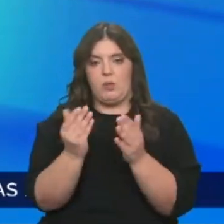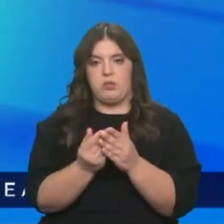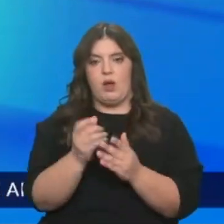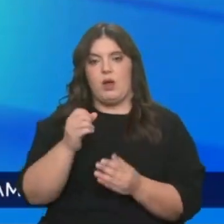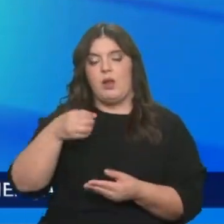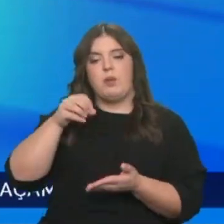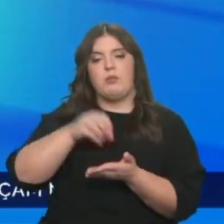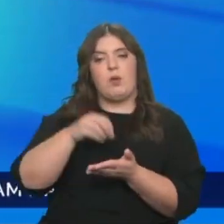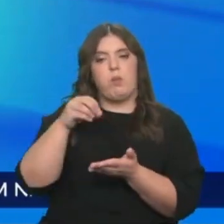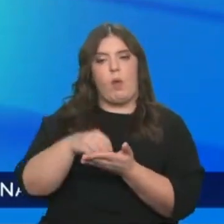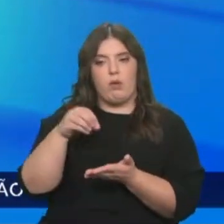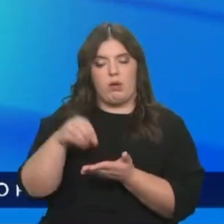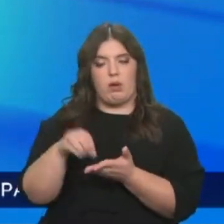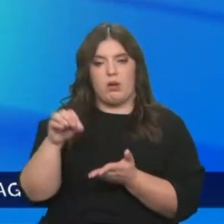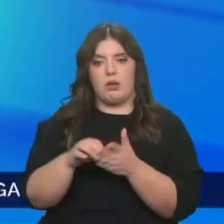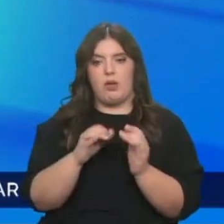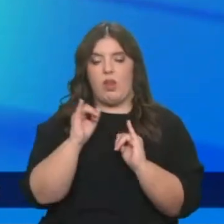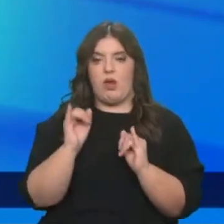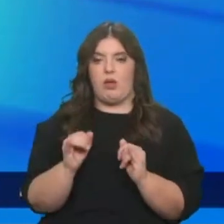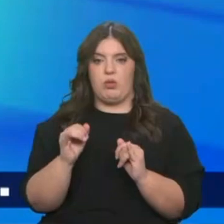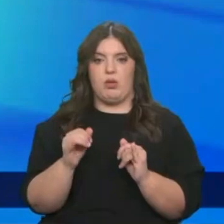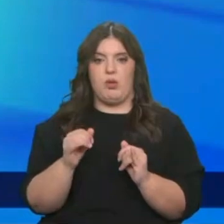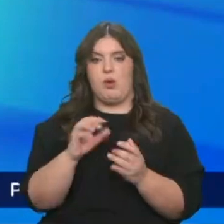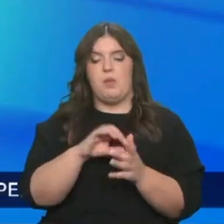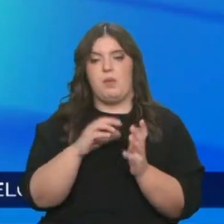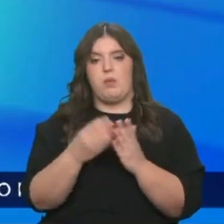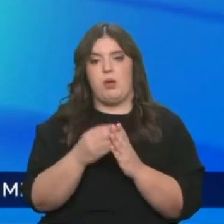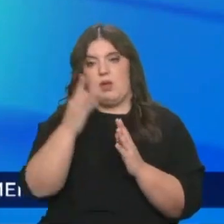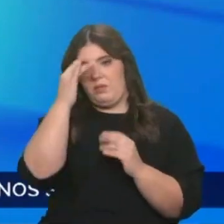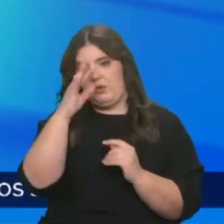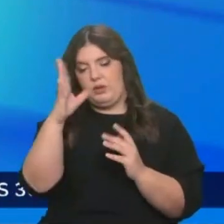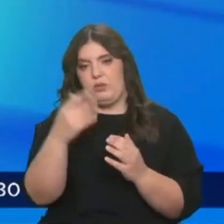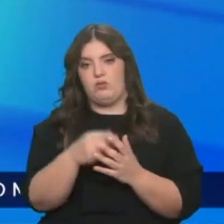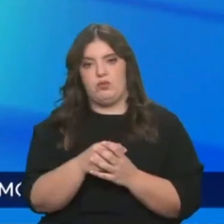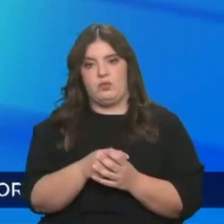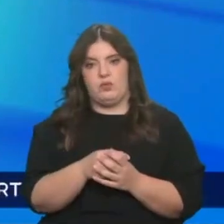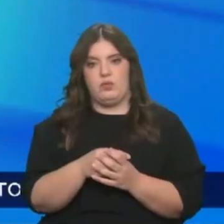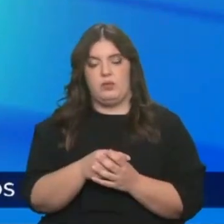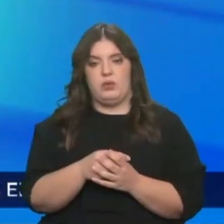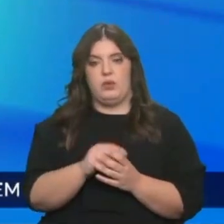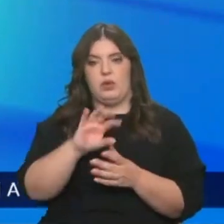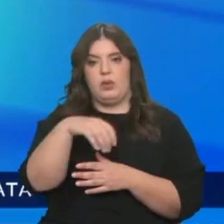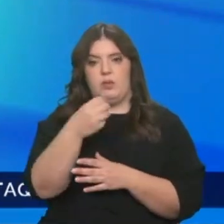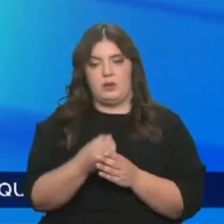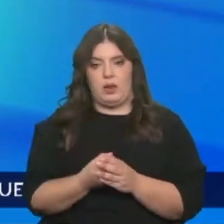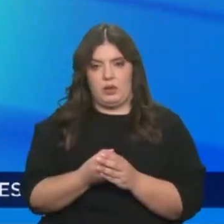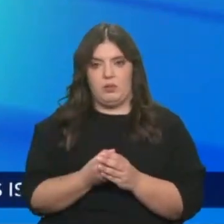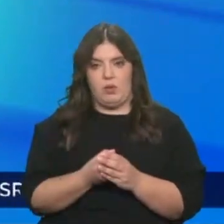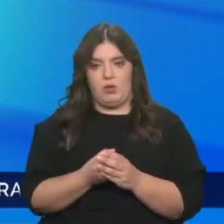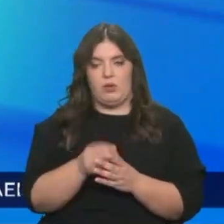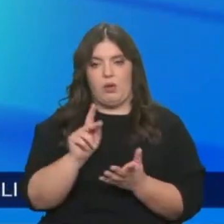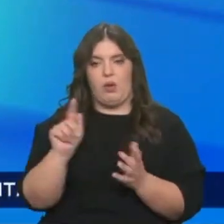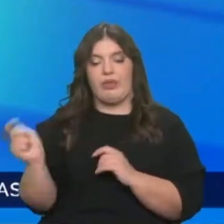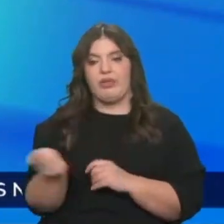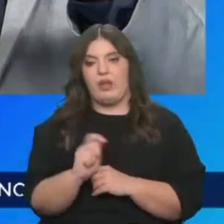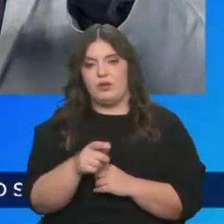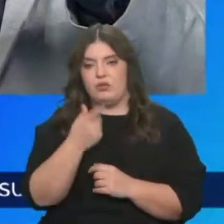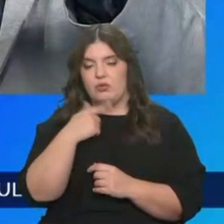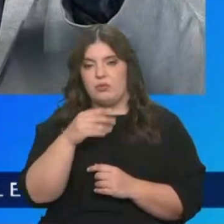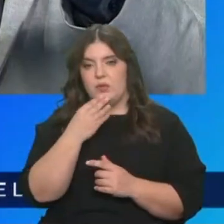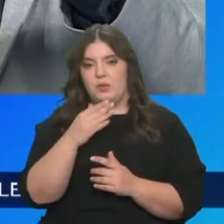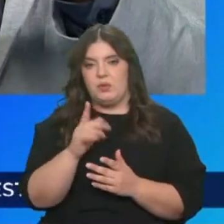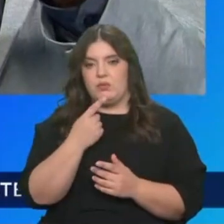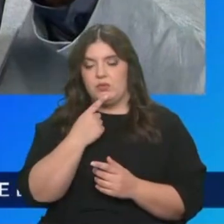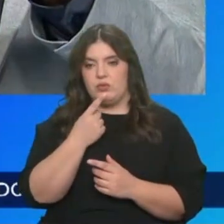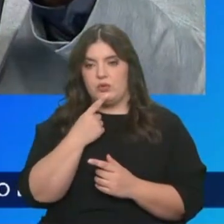ping-pong e se ao lado colocar uma bola, imaginemos, de basquetebol ou até mesmo de ténis, nós percebemos